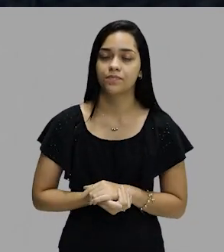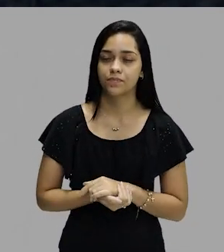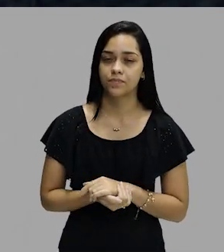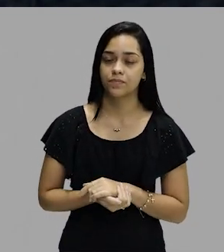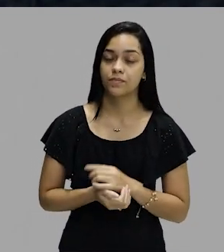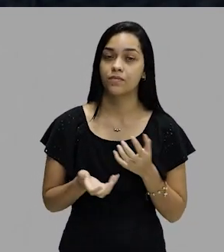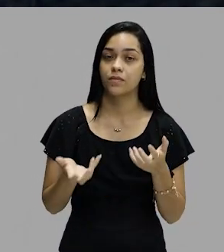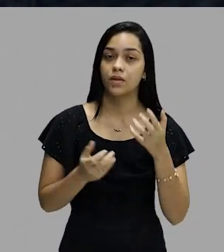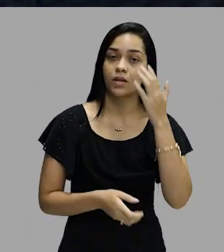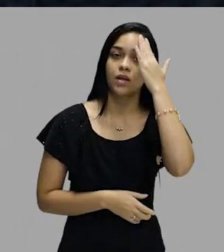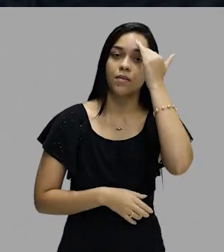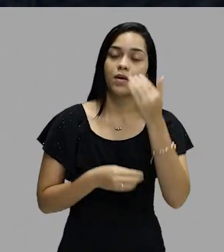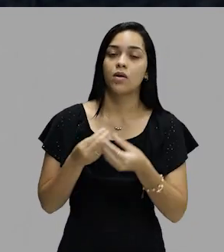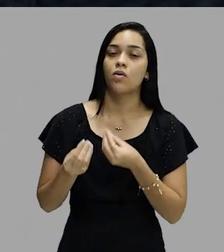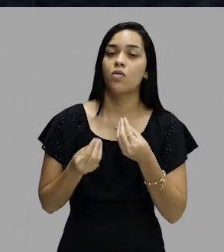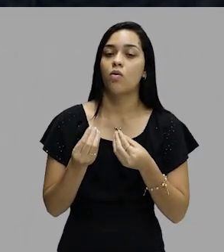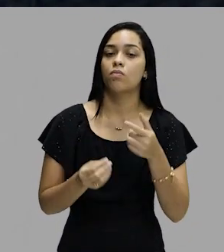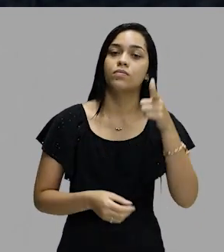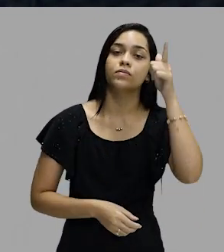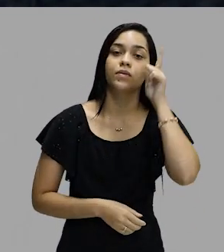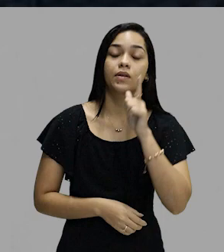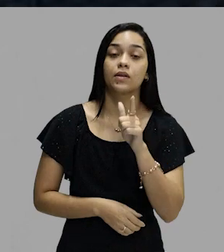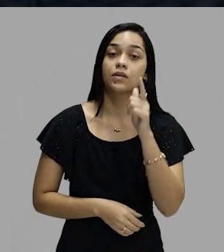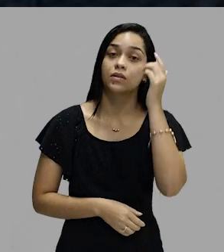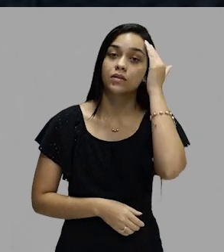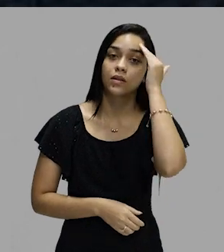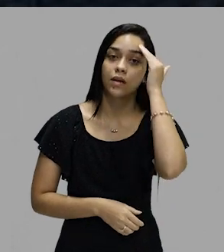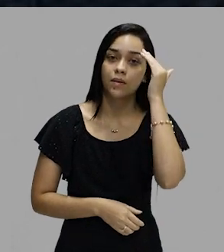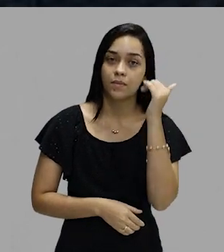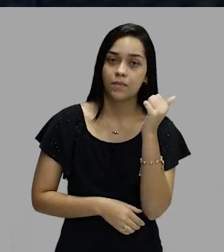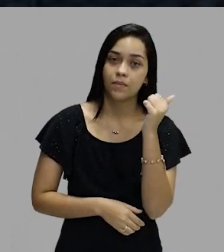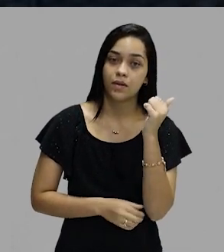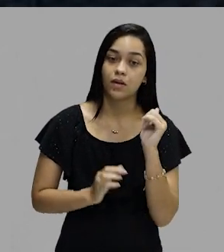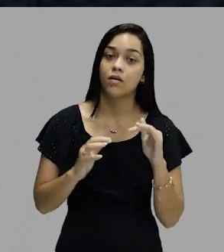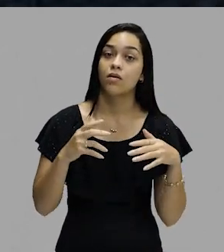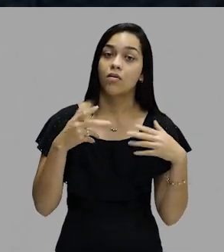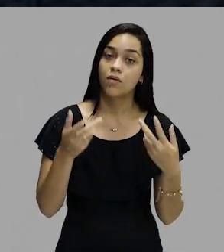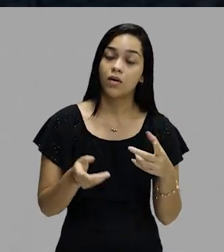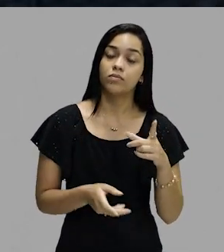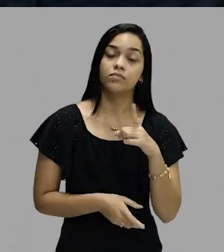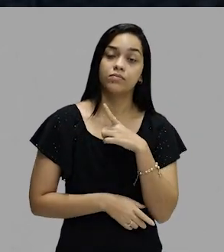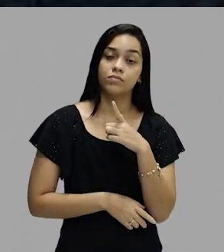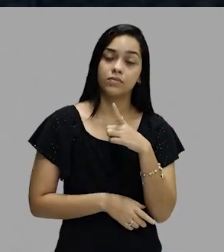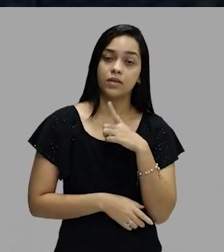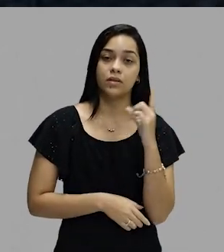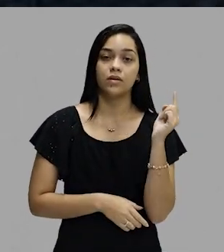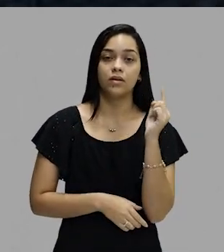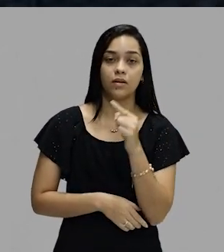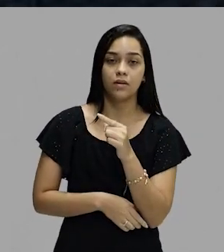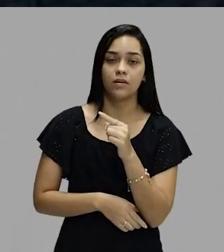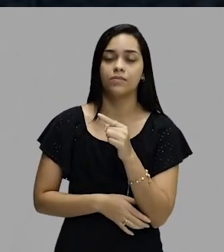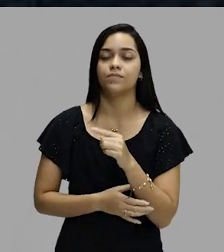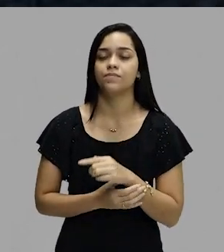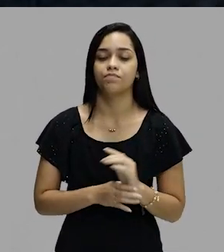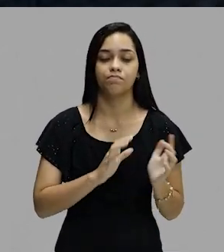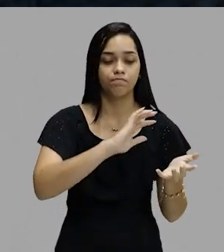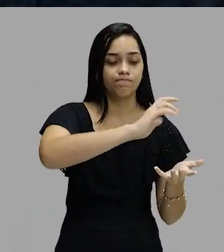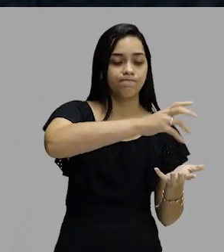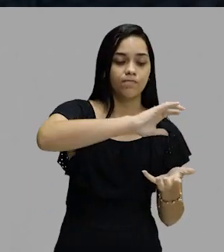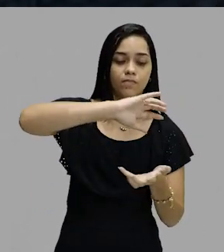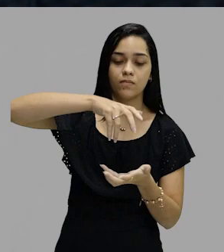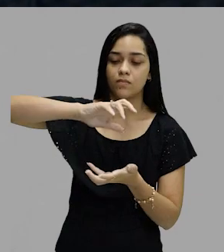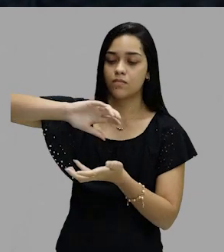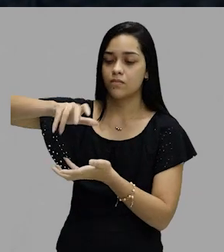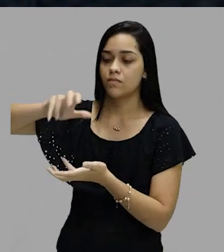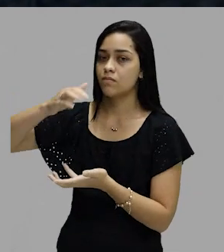Então, quer saber como é que a gente vai conseguir reconhecer que substâncias são aquelas, ok? Se visivelmente a